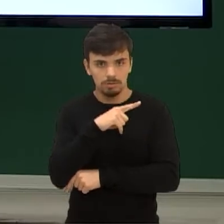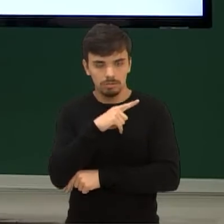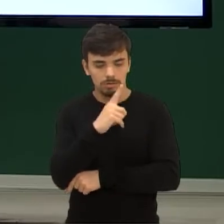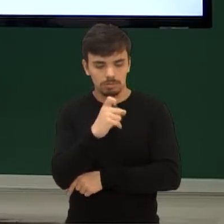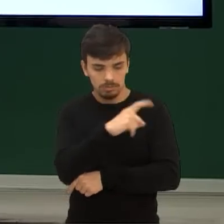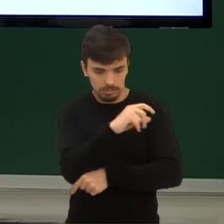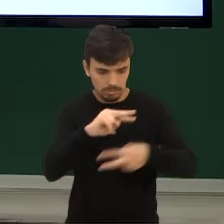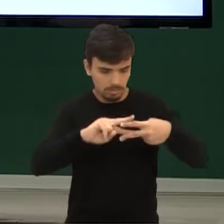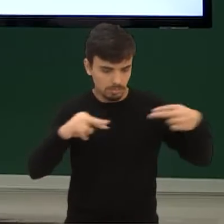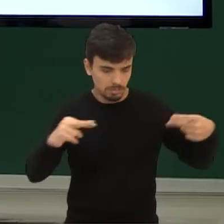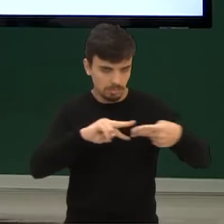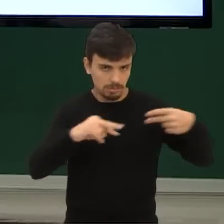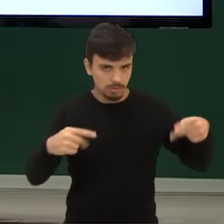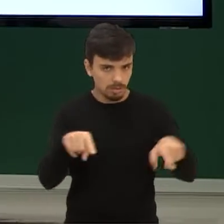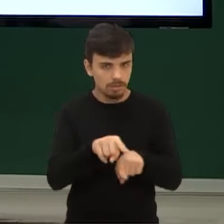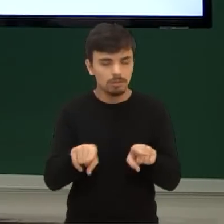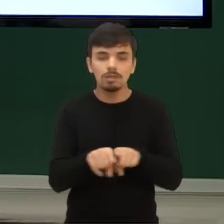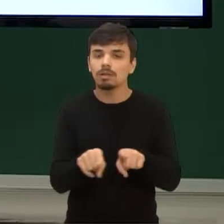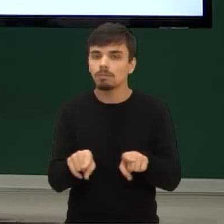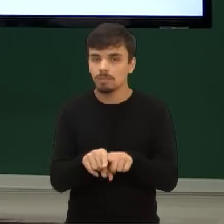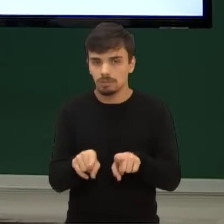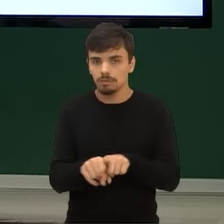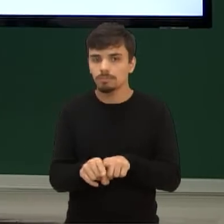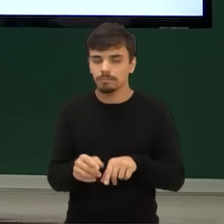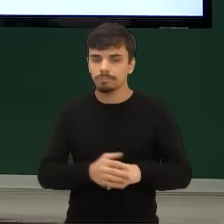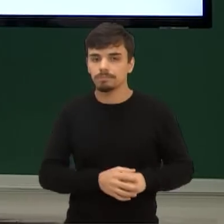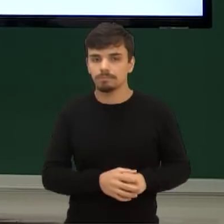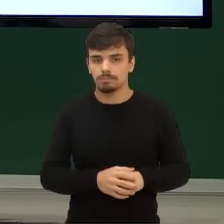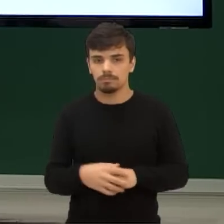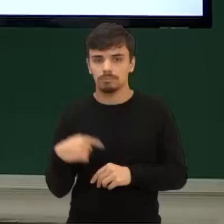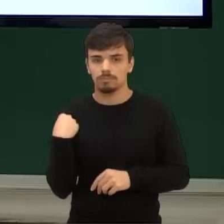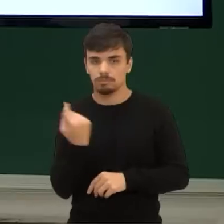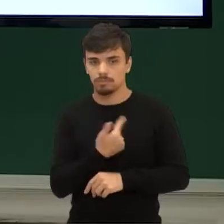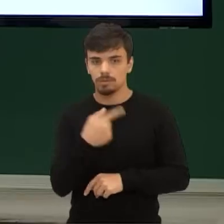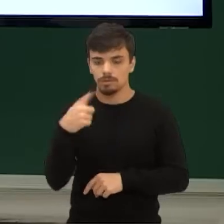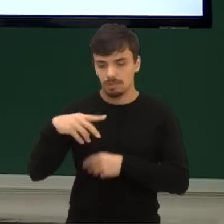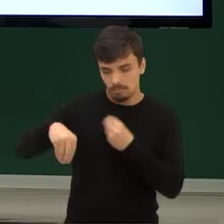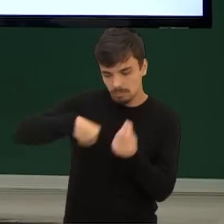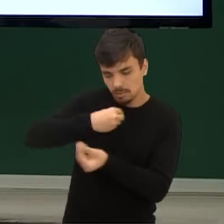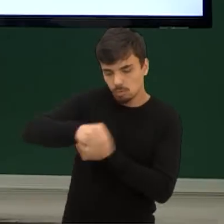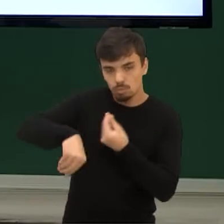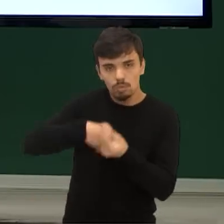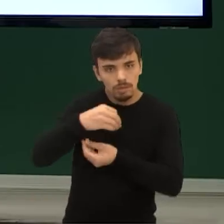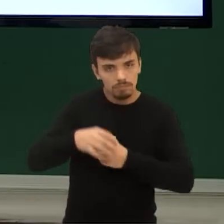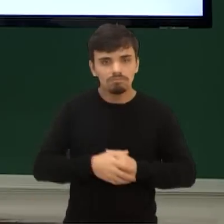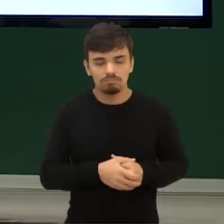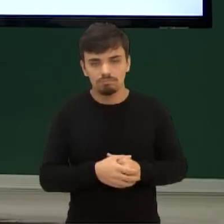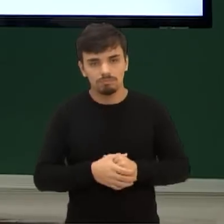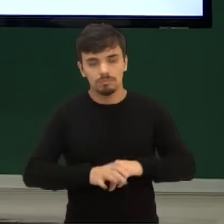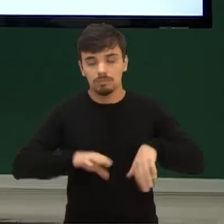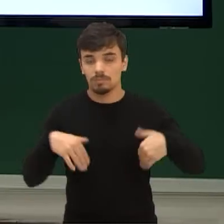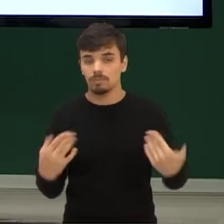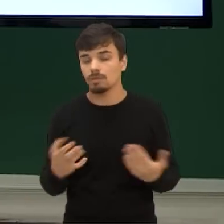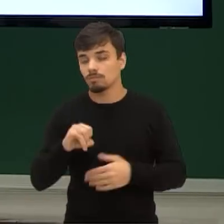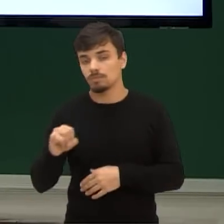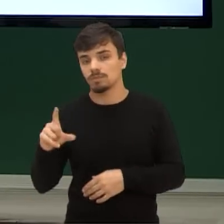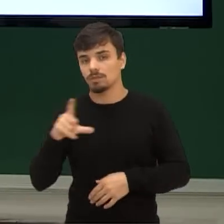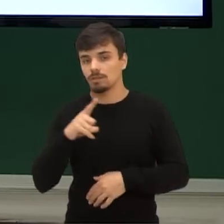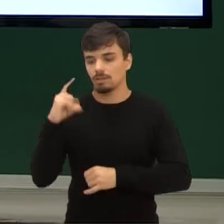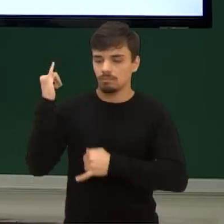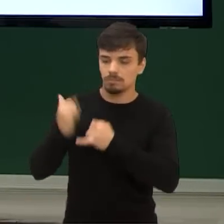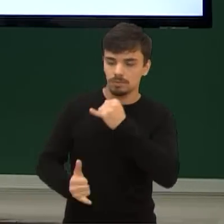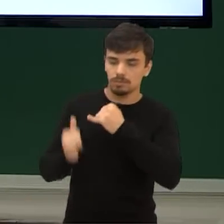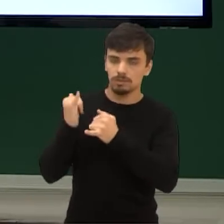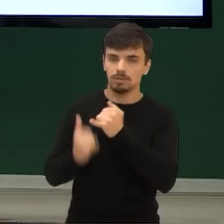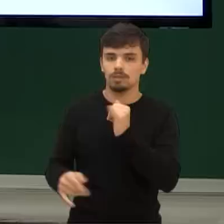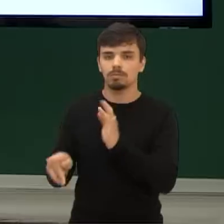genética herdada da mãe, né, da família dela. Nós somos essa mistura genética. Então, embora a gente tenha